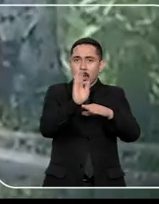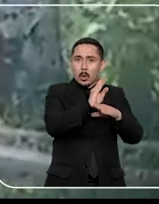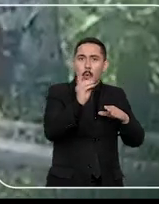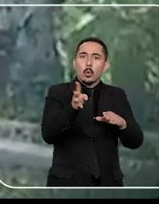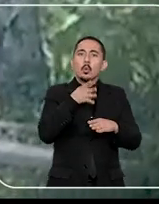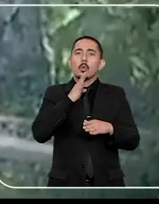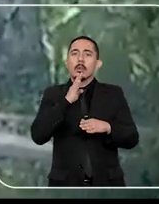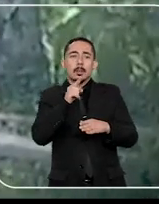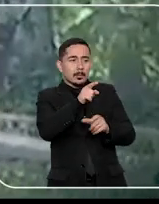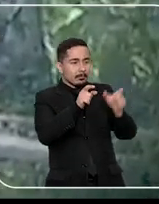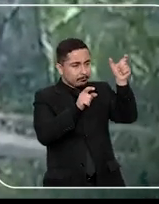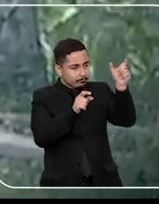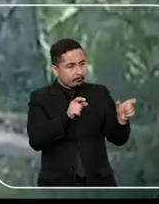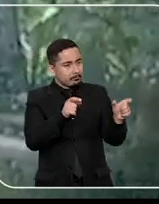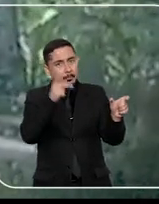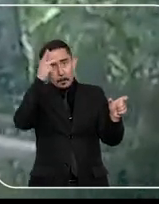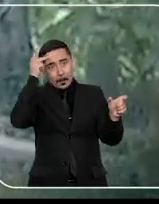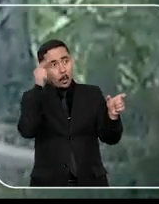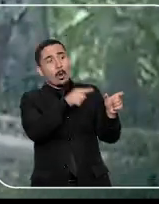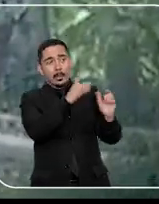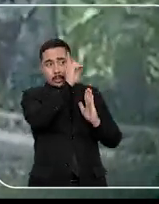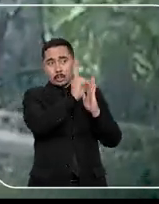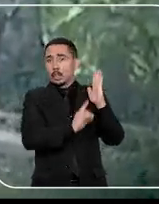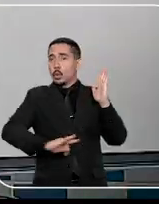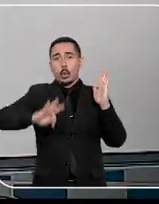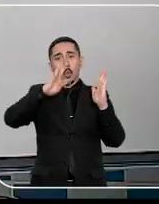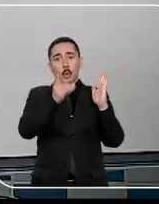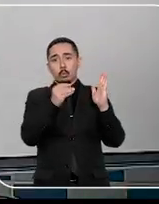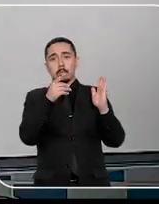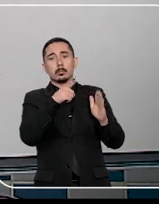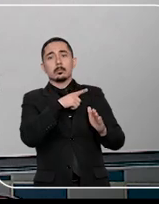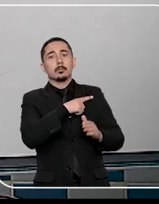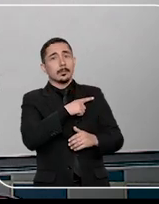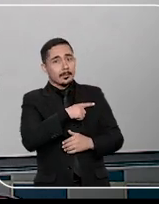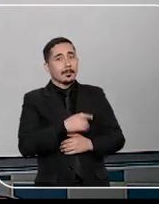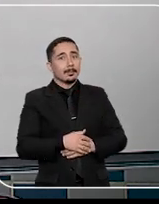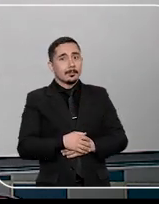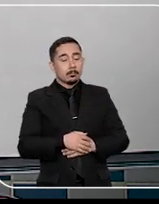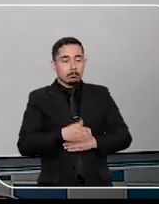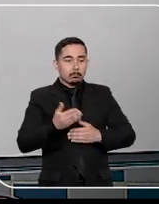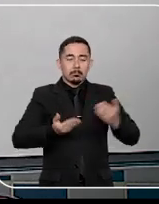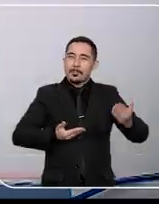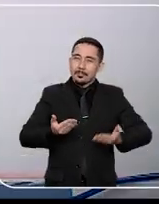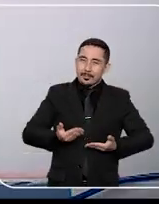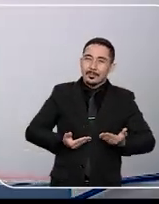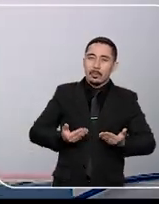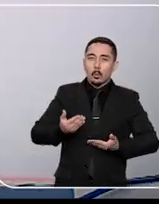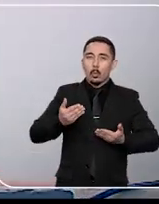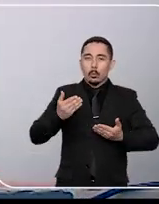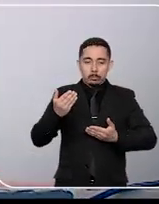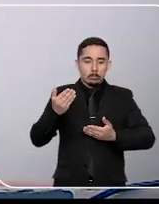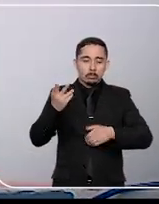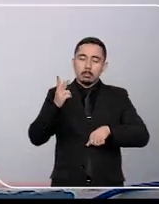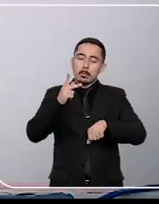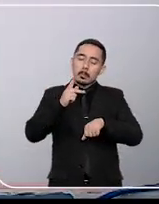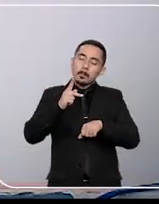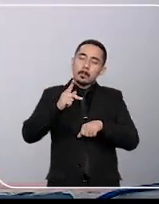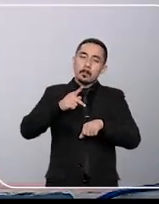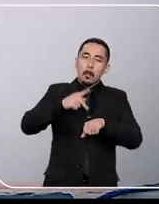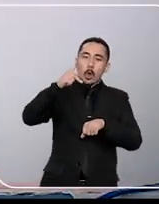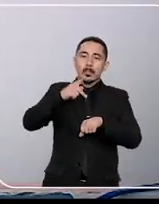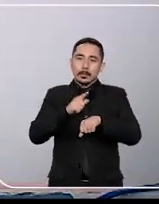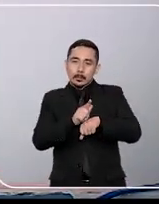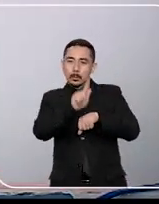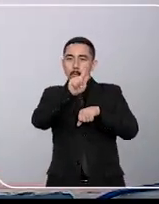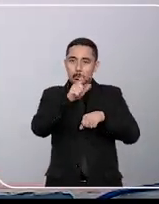reconhecer a criança como sujeito pleno de direitos. Suas integrantes são servidoras com pós-graduação em